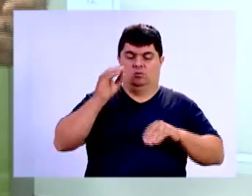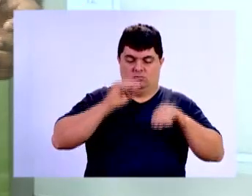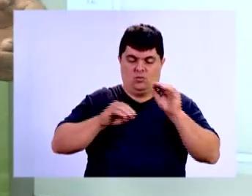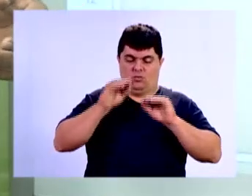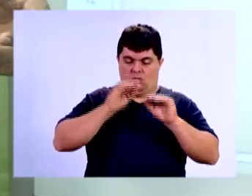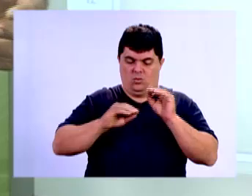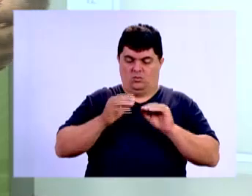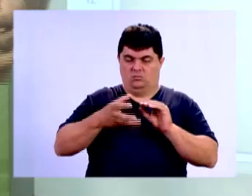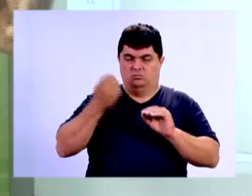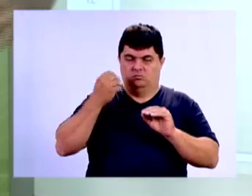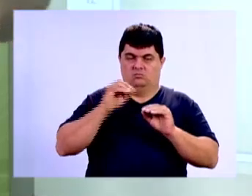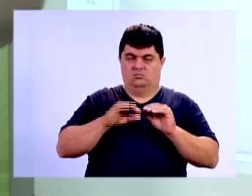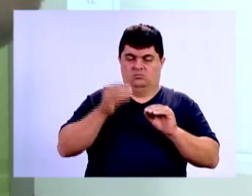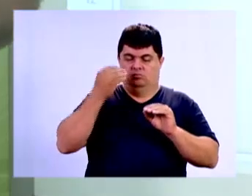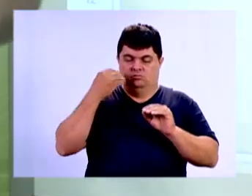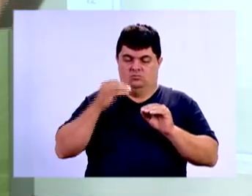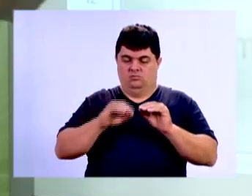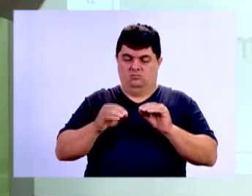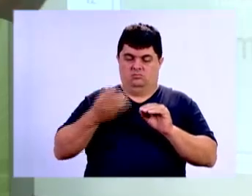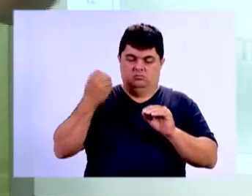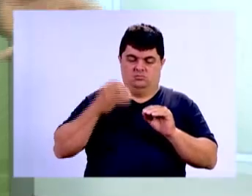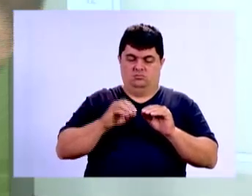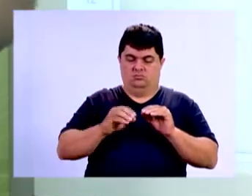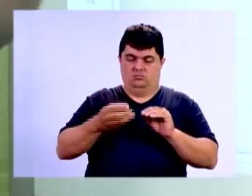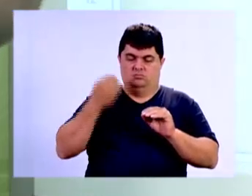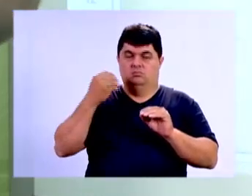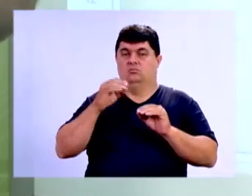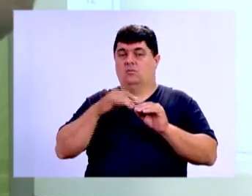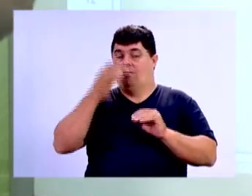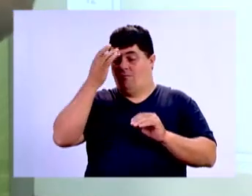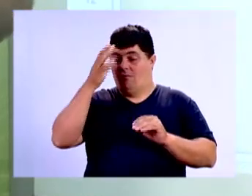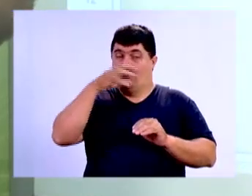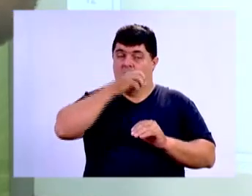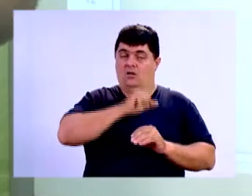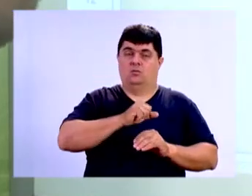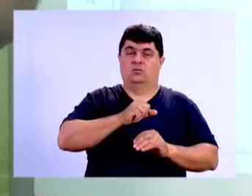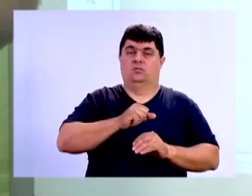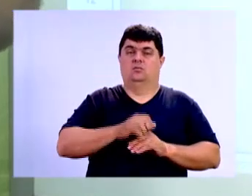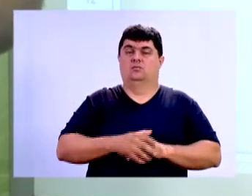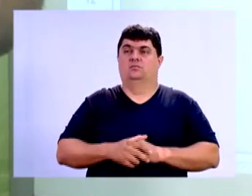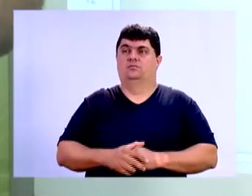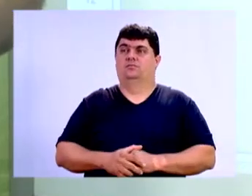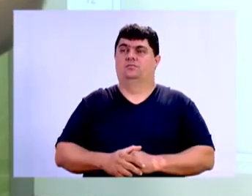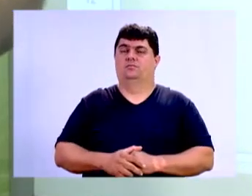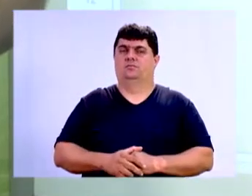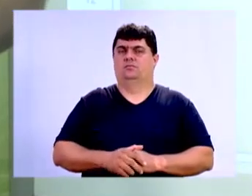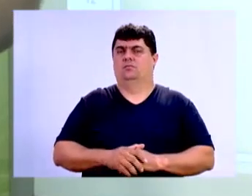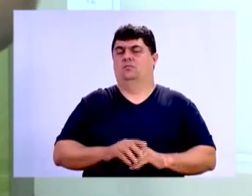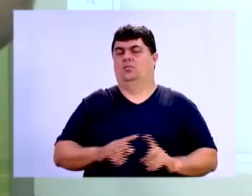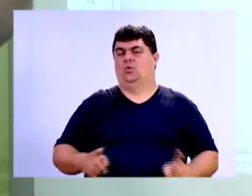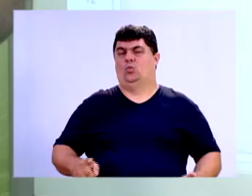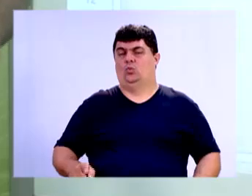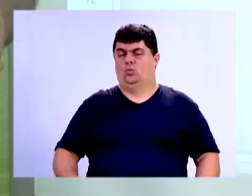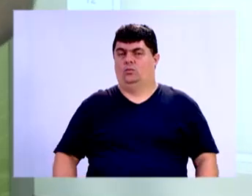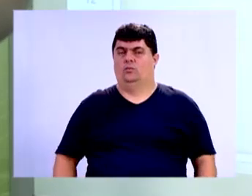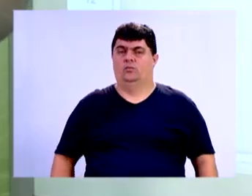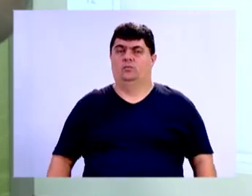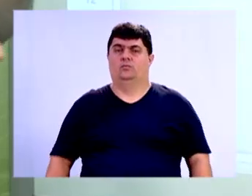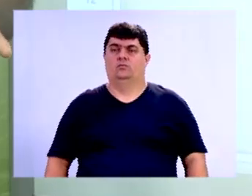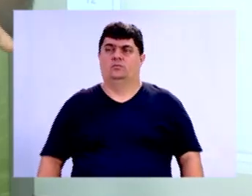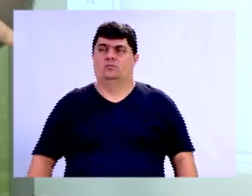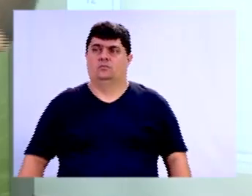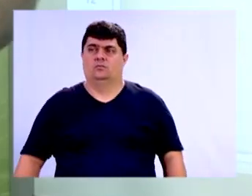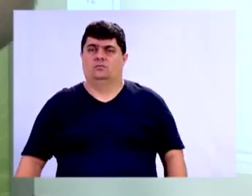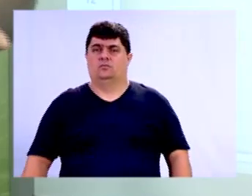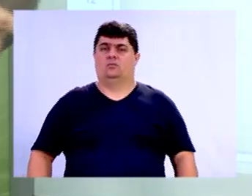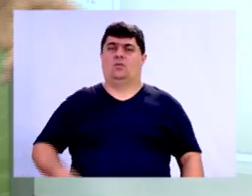adicionando e removendo elementos daquela lista de uma maneira dinâmica. Poxa, professor, eu estou